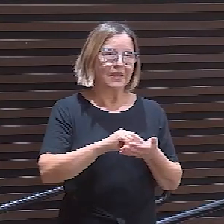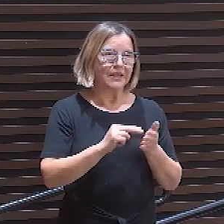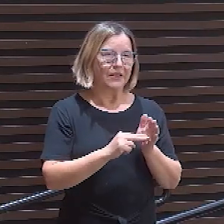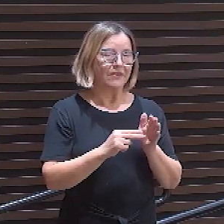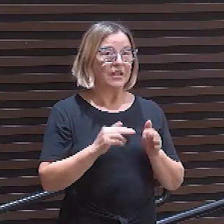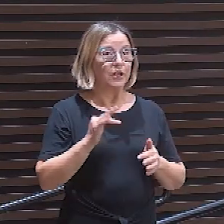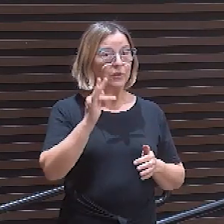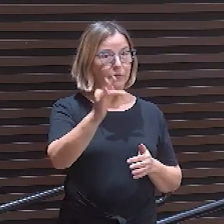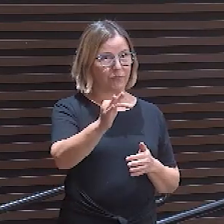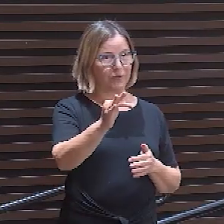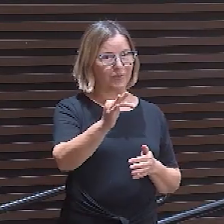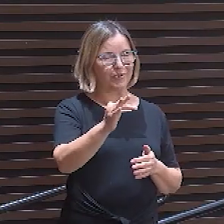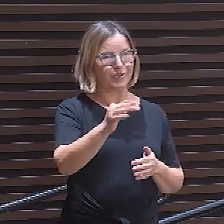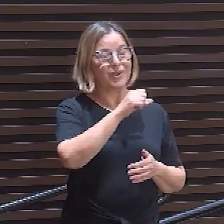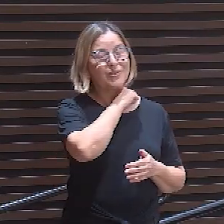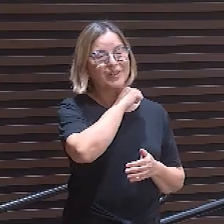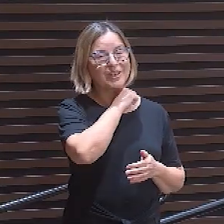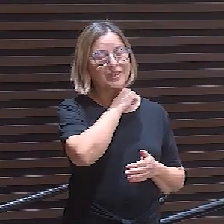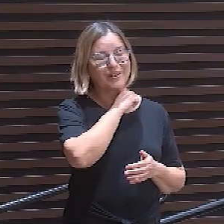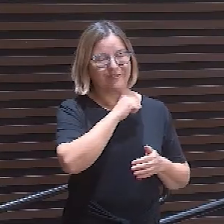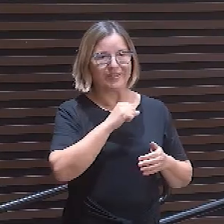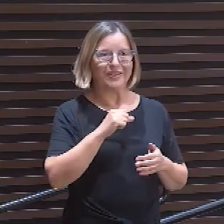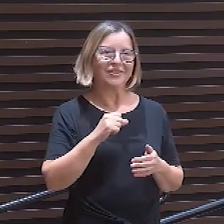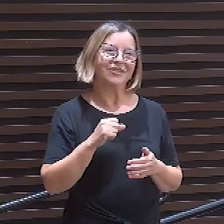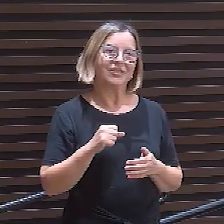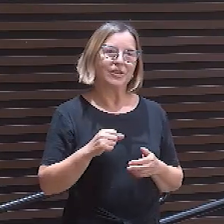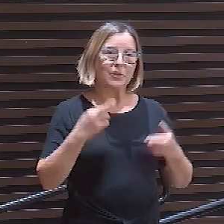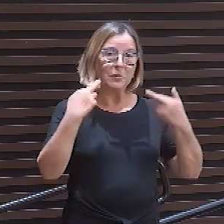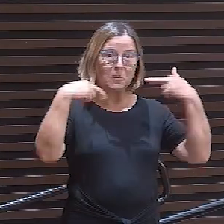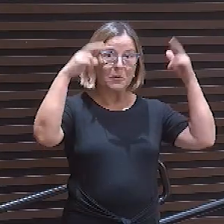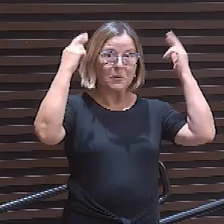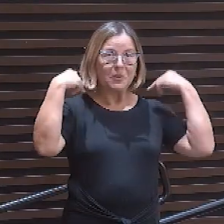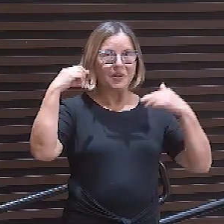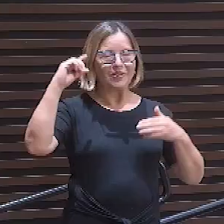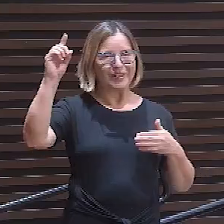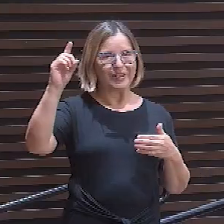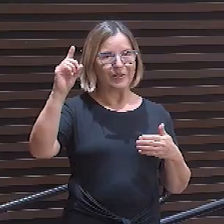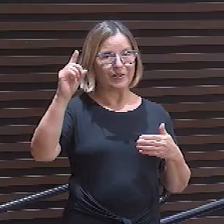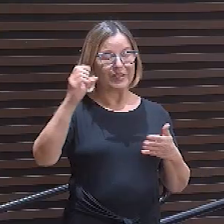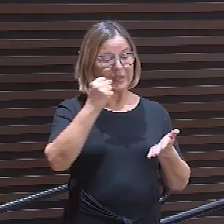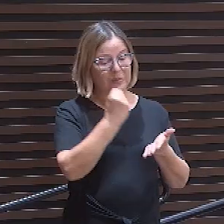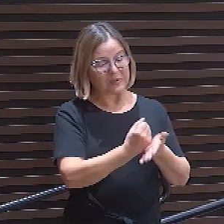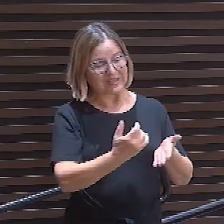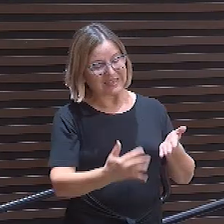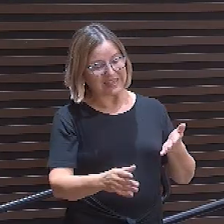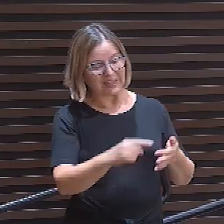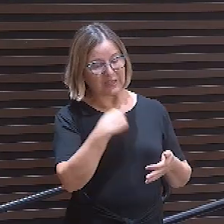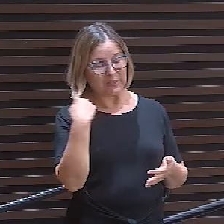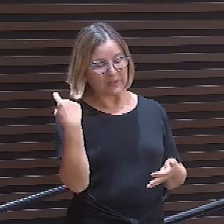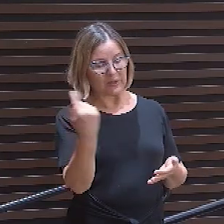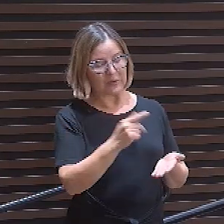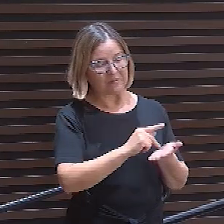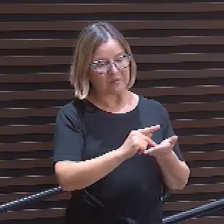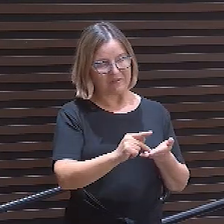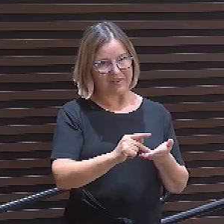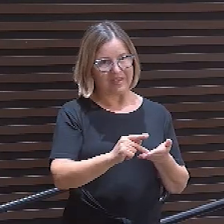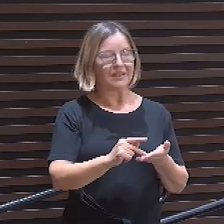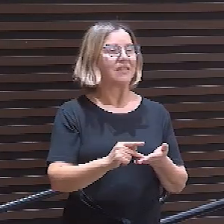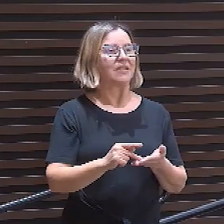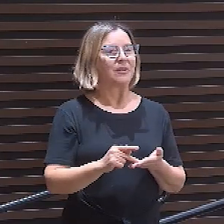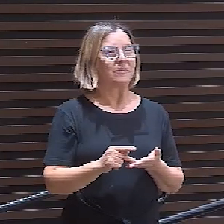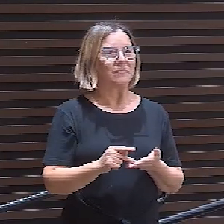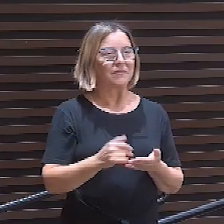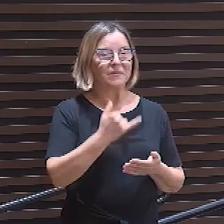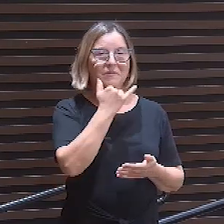Deus, cujo sangue nos redime do pecado e da morte. Nossa união com